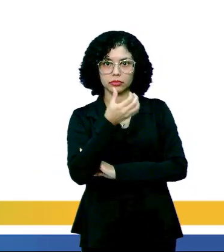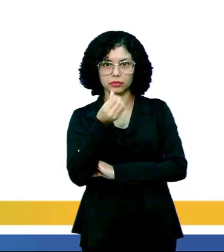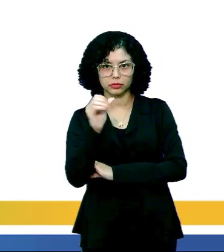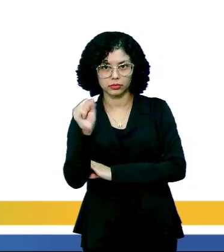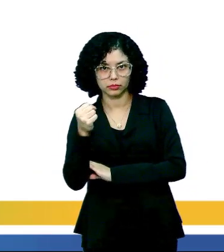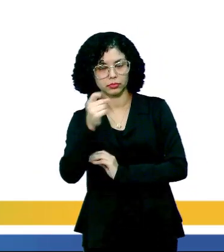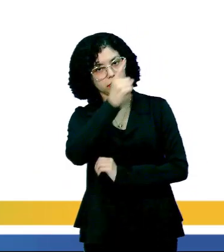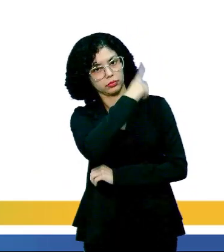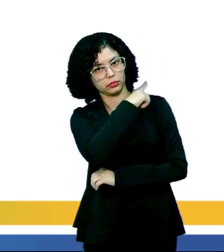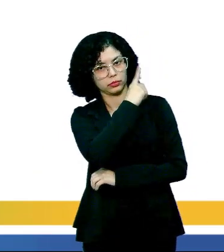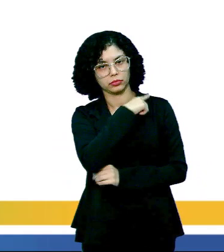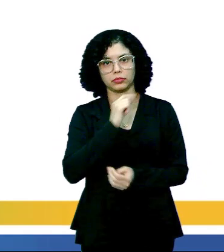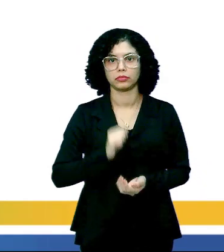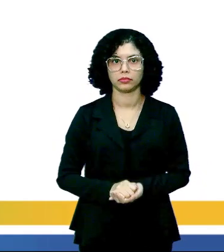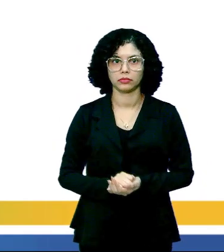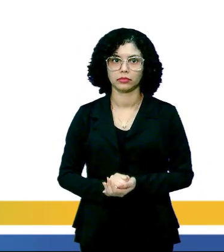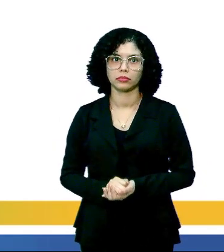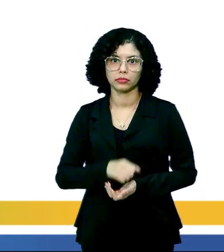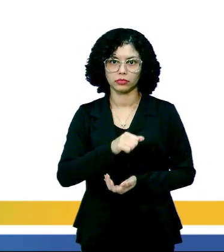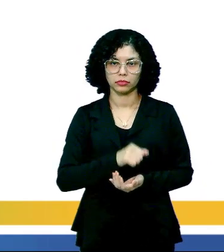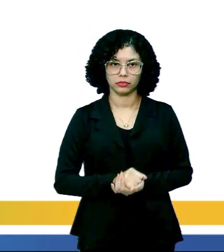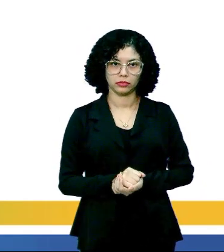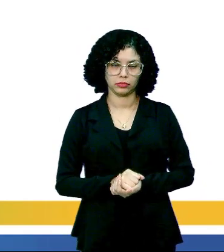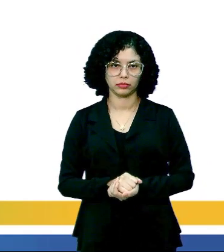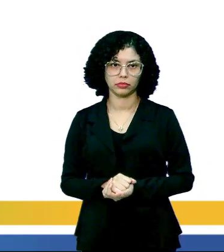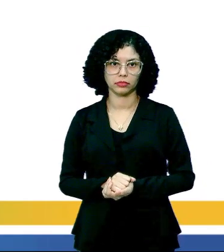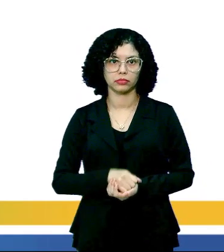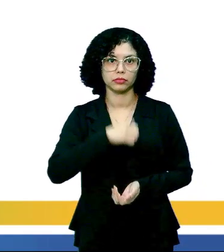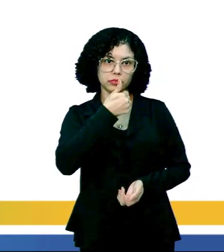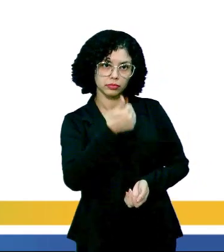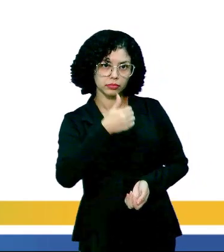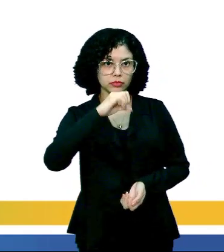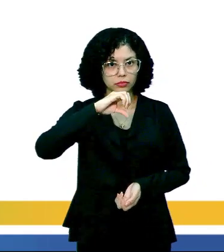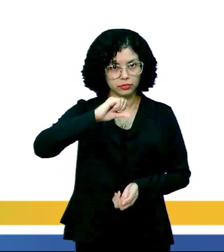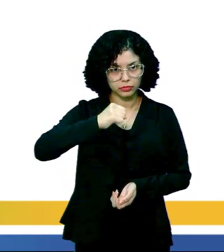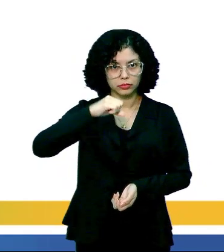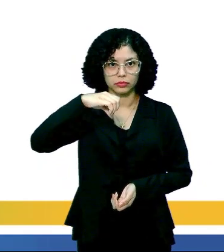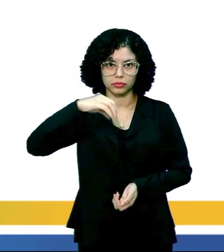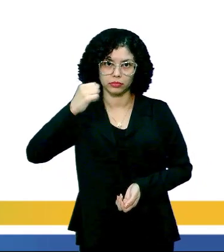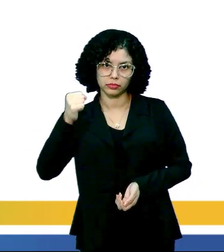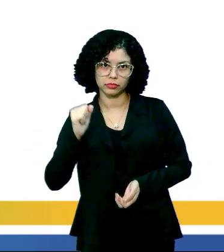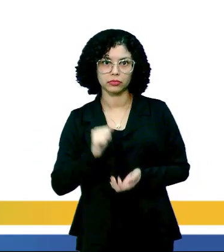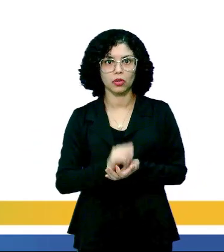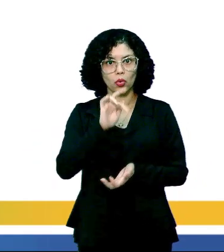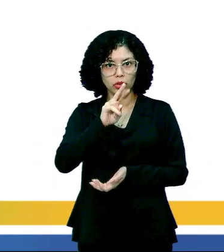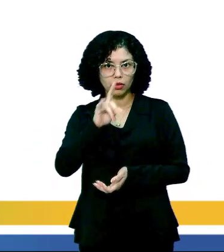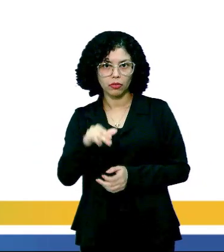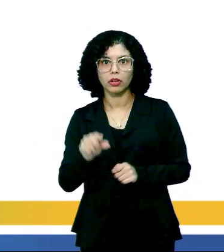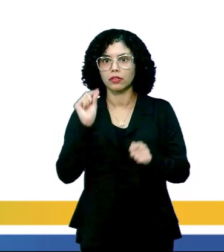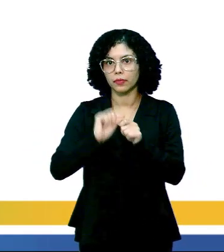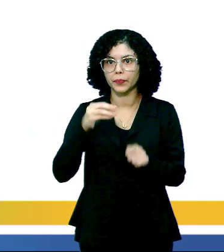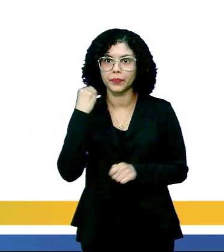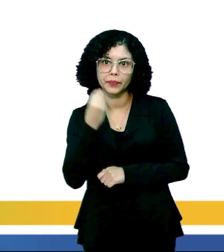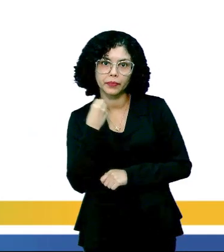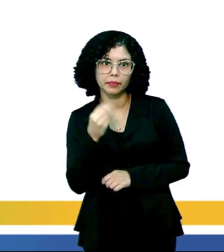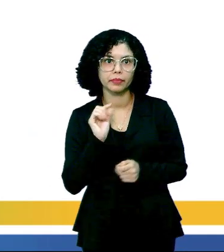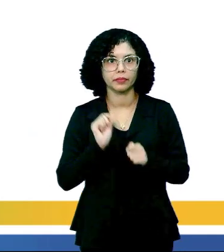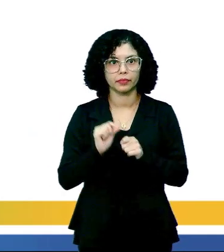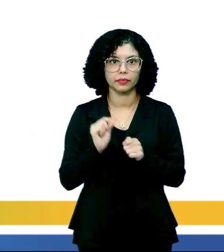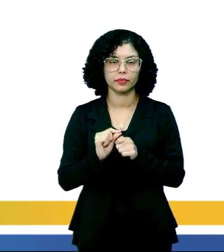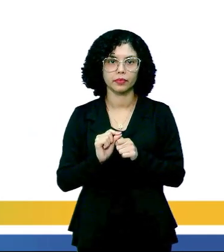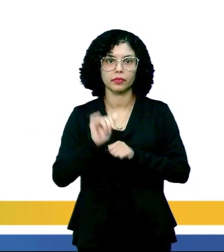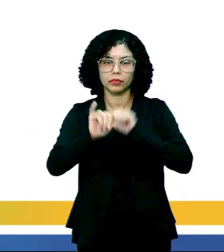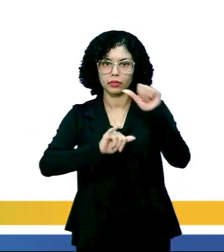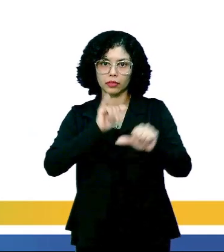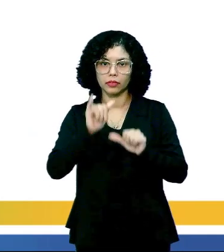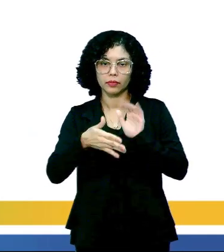essa questão lá na página 168. Então, acompanhe aí. Em 1898, Rutherford realizou um experimento